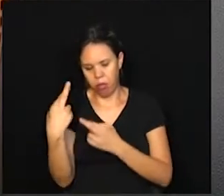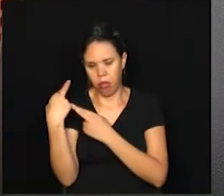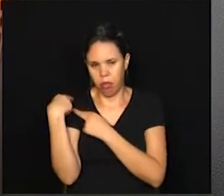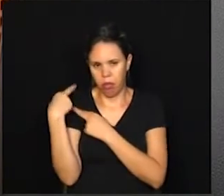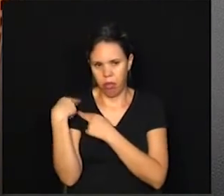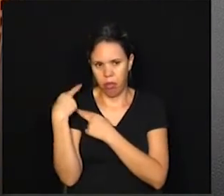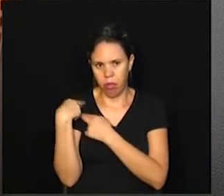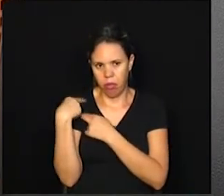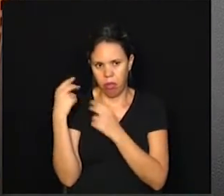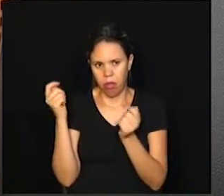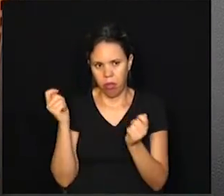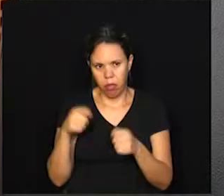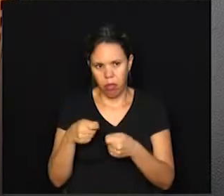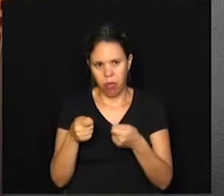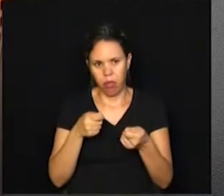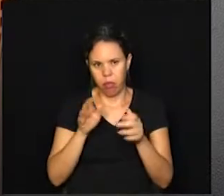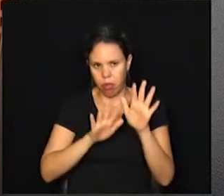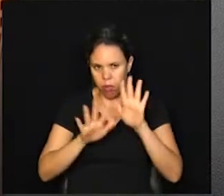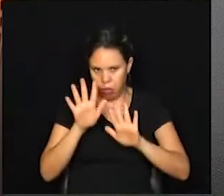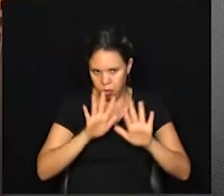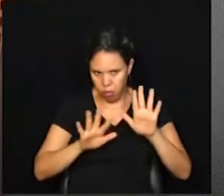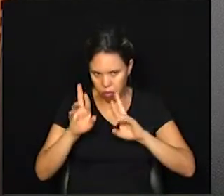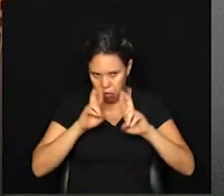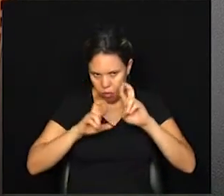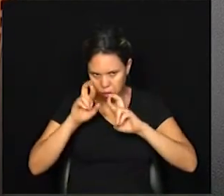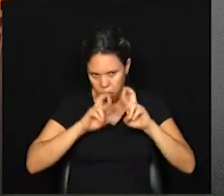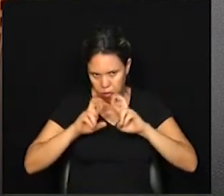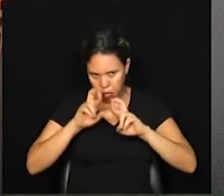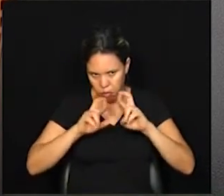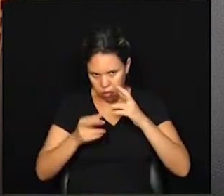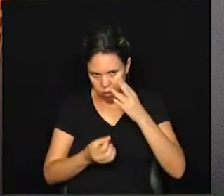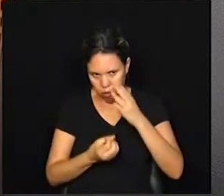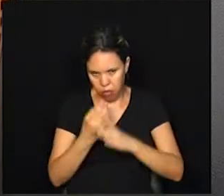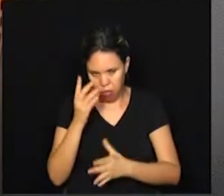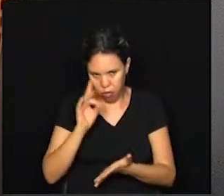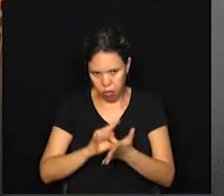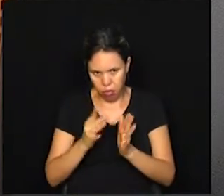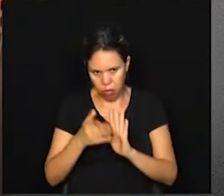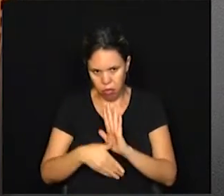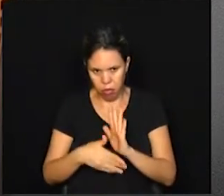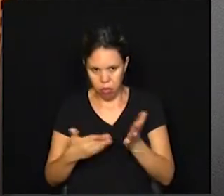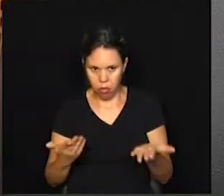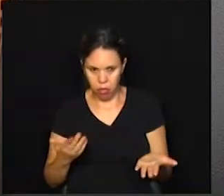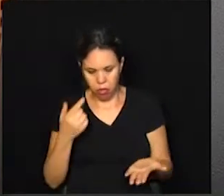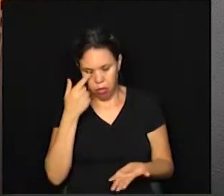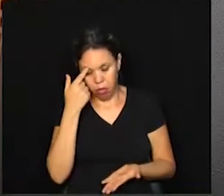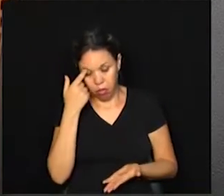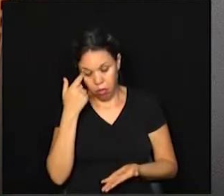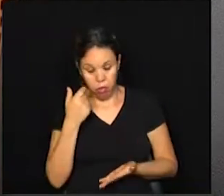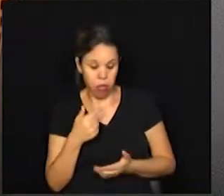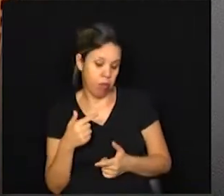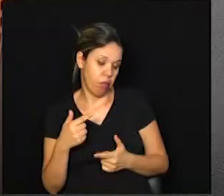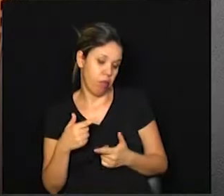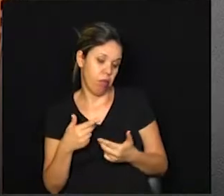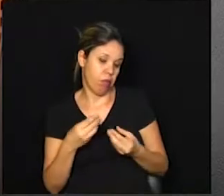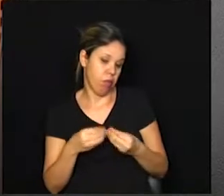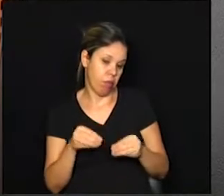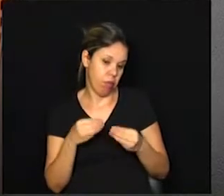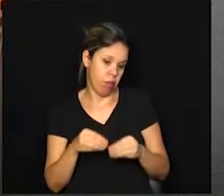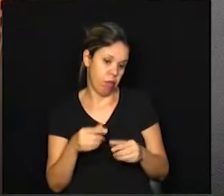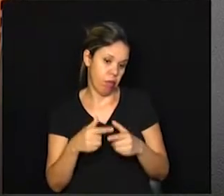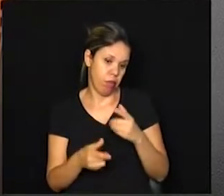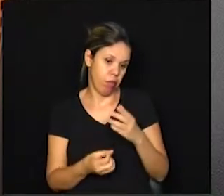sermos mais prudentes, mais cuidadosos, verificar as fontes, para que, efetivamente, esses danos que